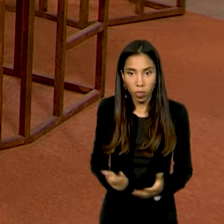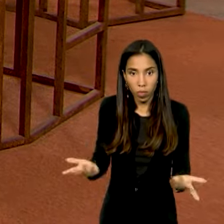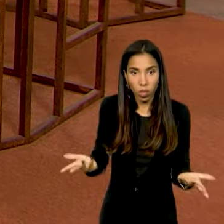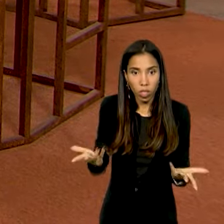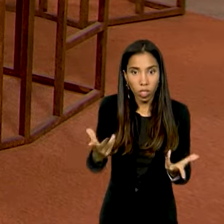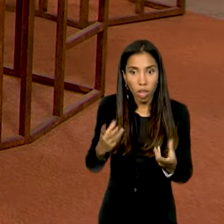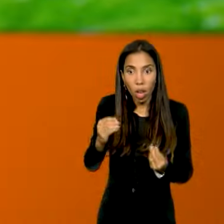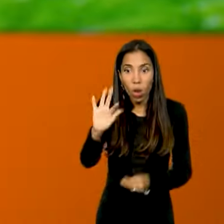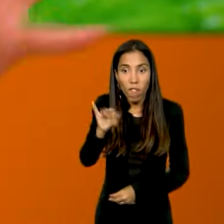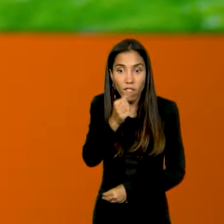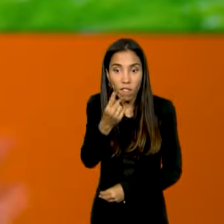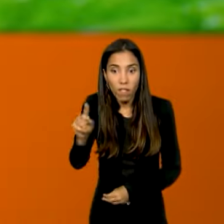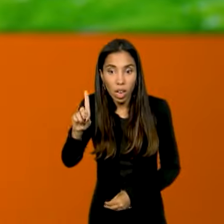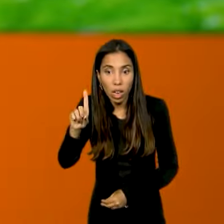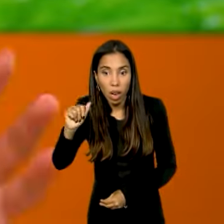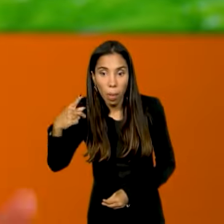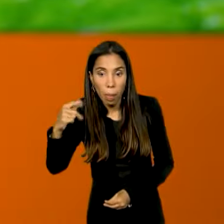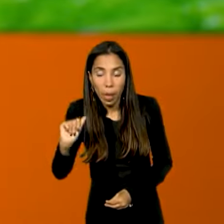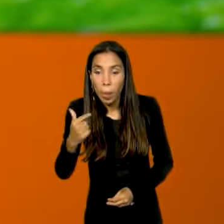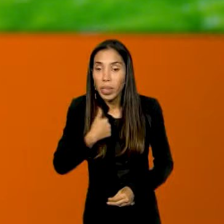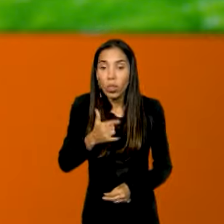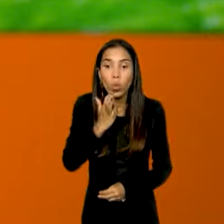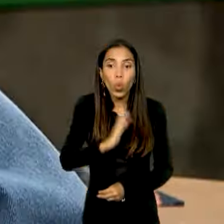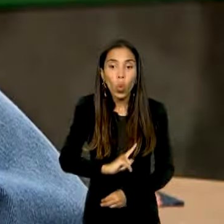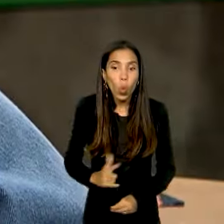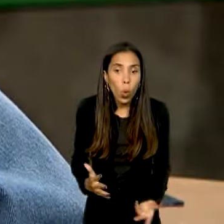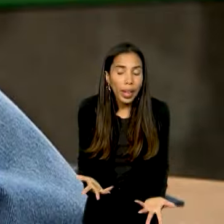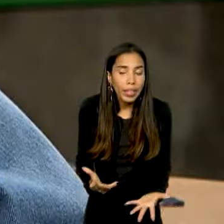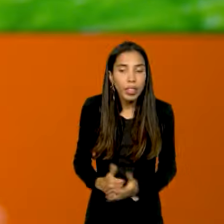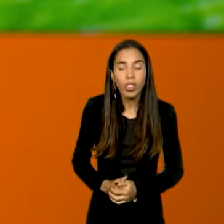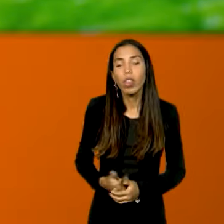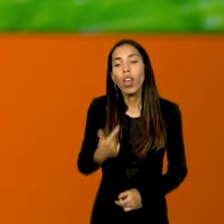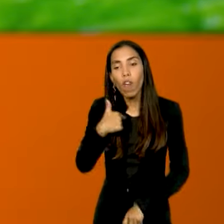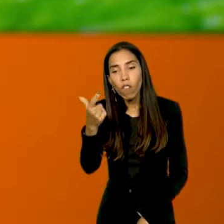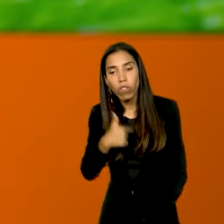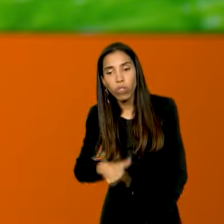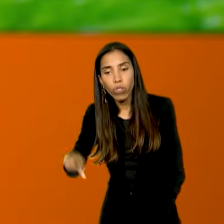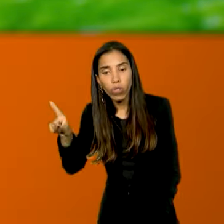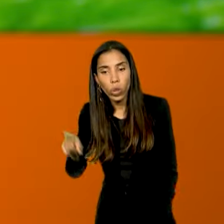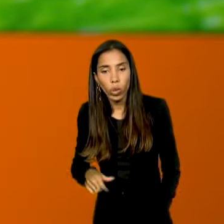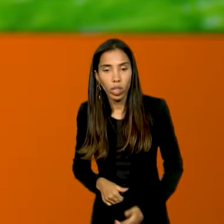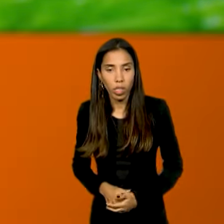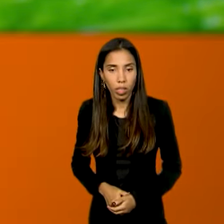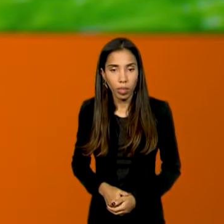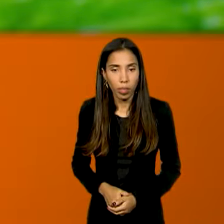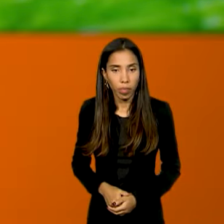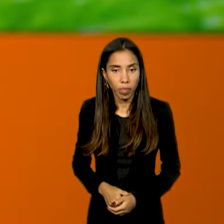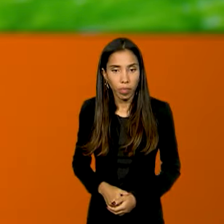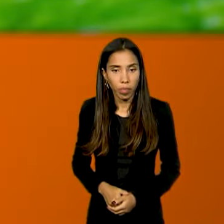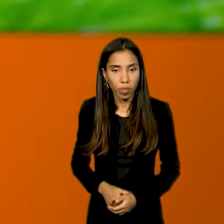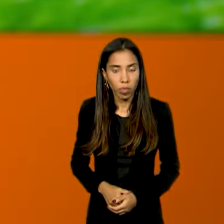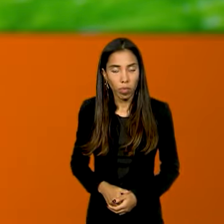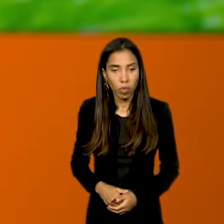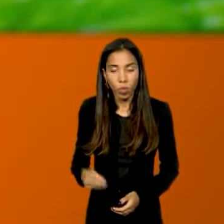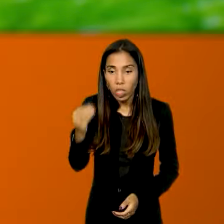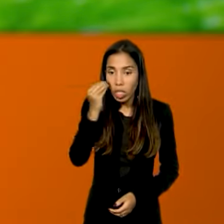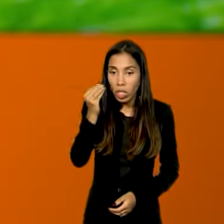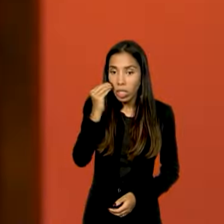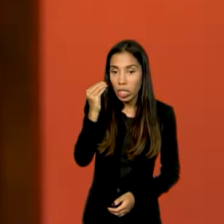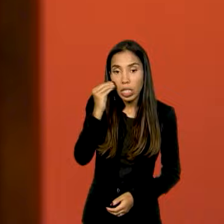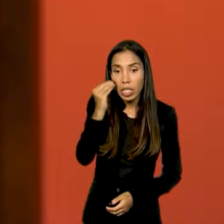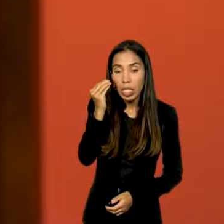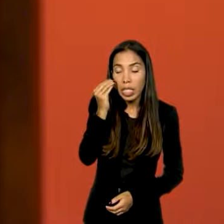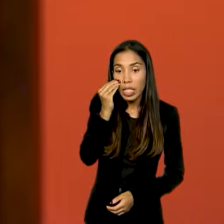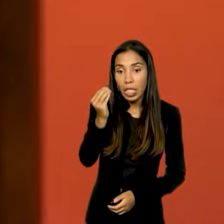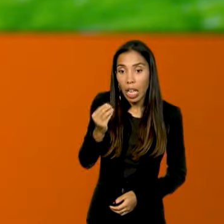Deus, sou muito fã do DPA. Eu vi algumas vezes, mas não conhecia direito o programa. E fui. E depois fiz teste com os